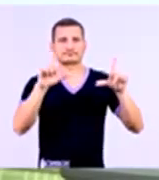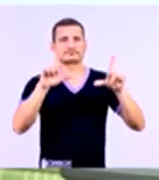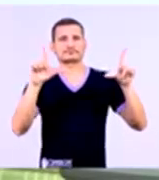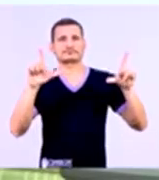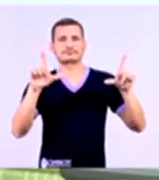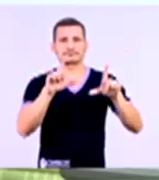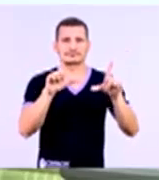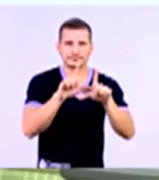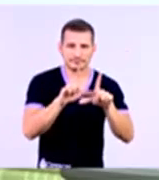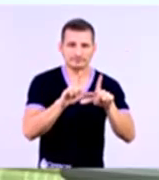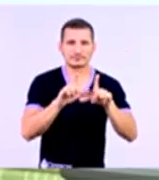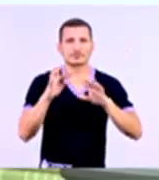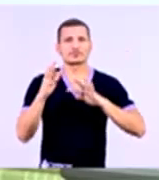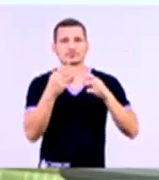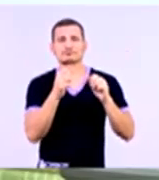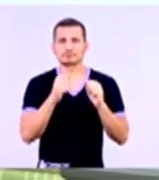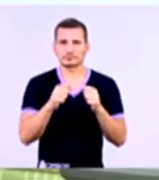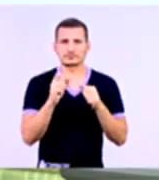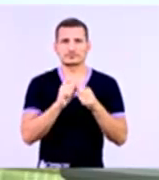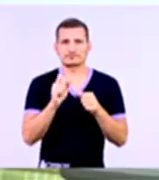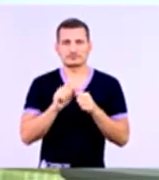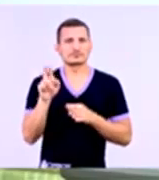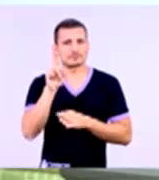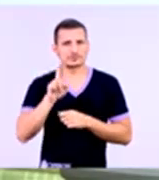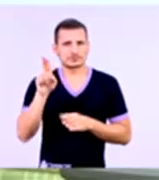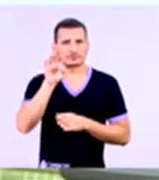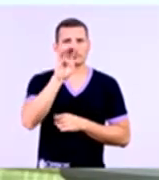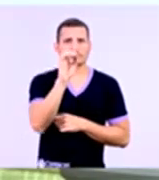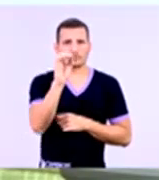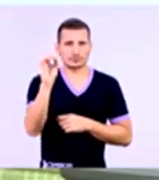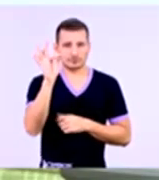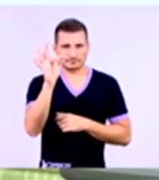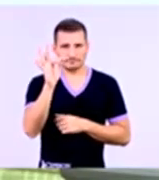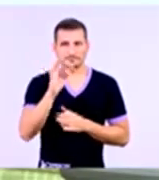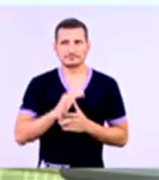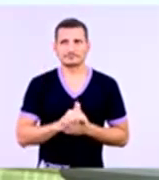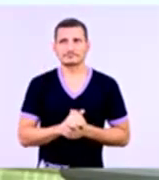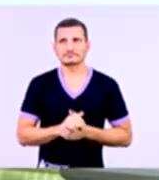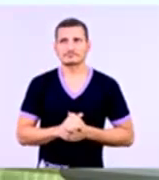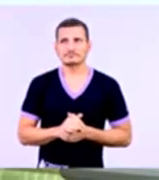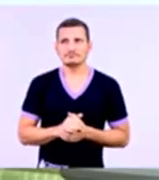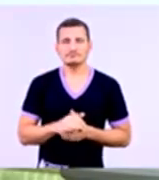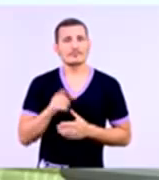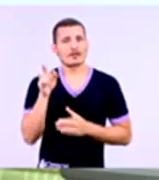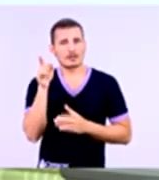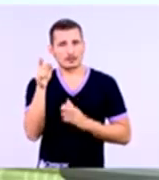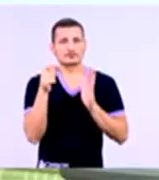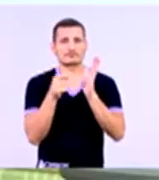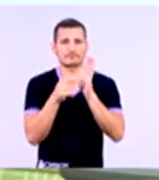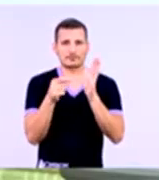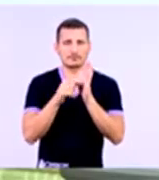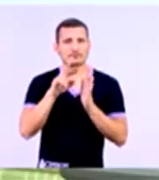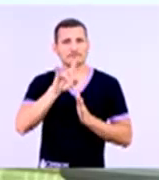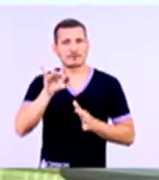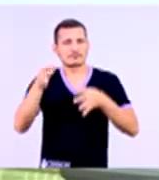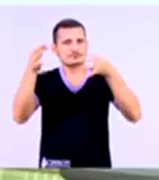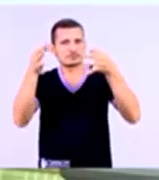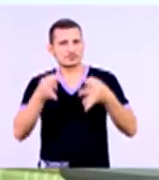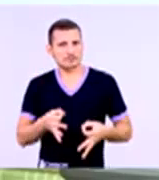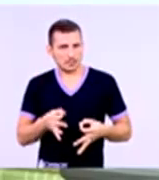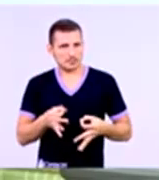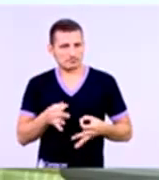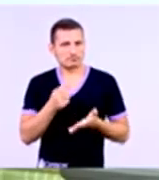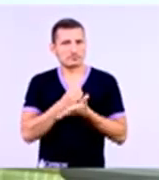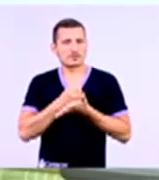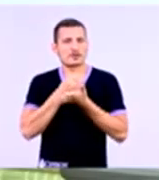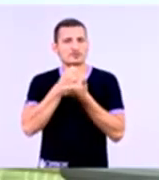janela. Tudo isso pode ser feito utilizando o Bootstrap. Então, essa ferramenta vai com certeza ser de grande